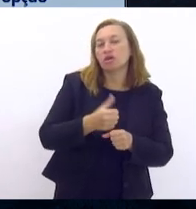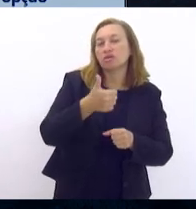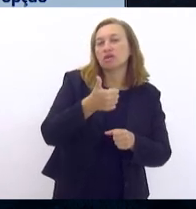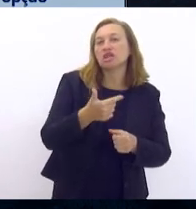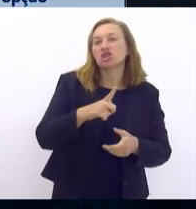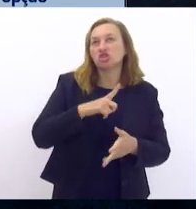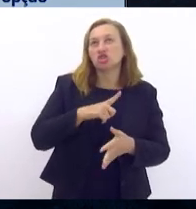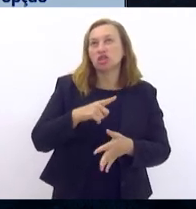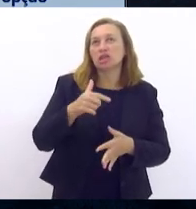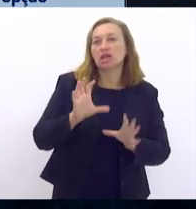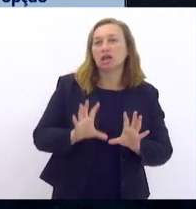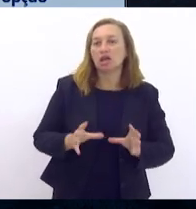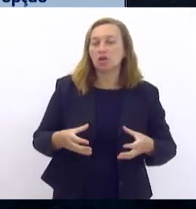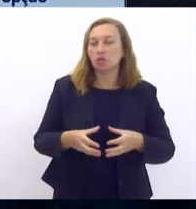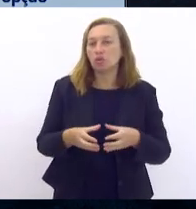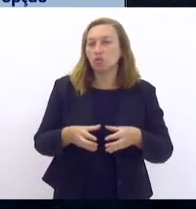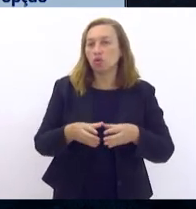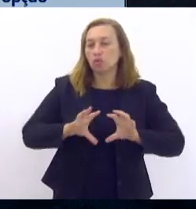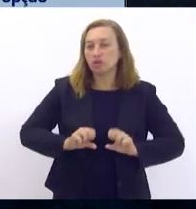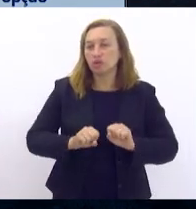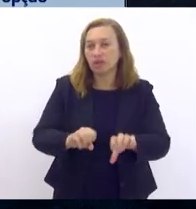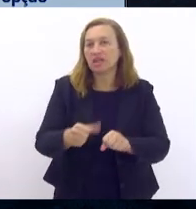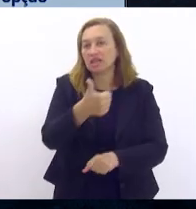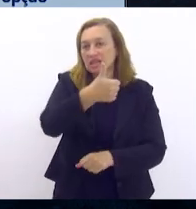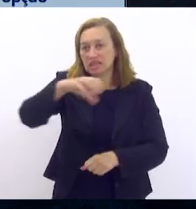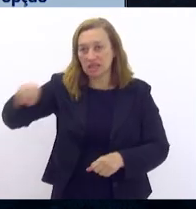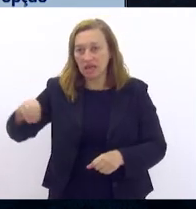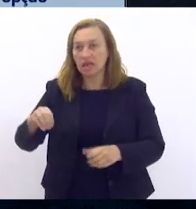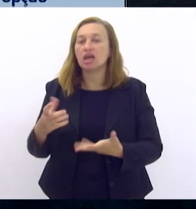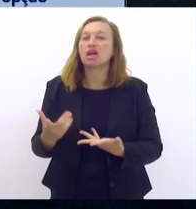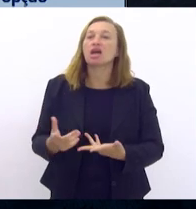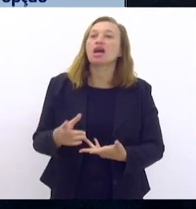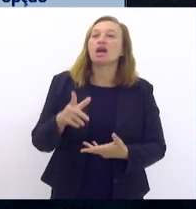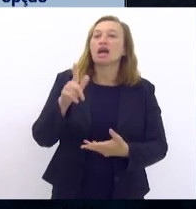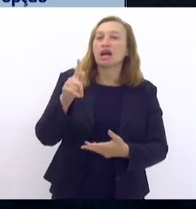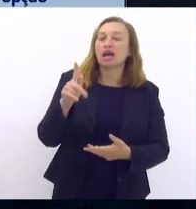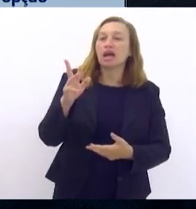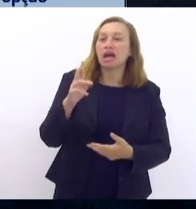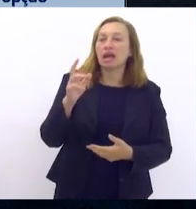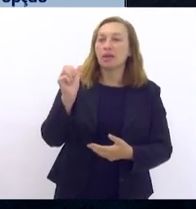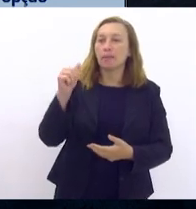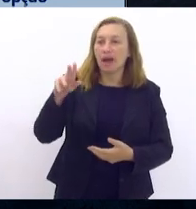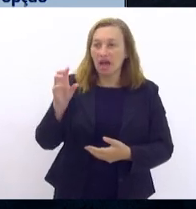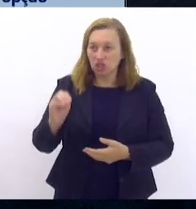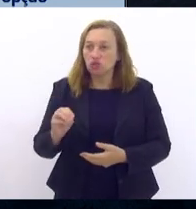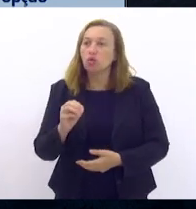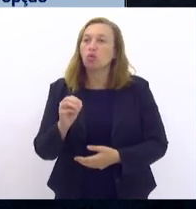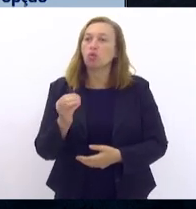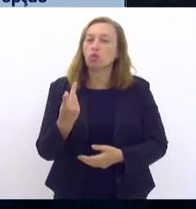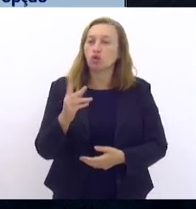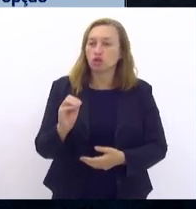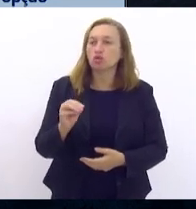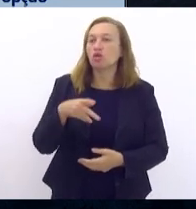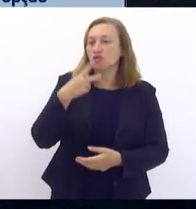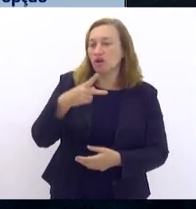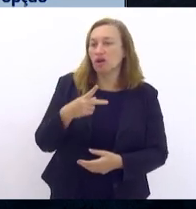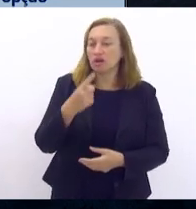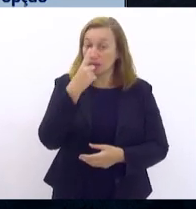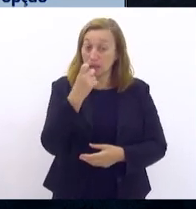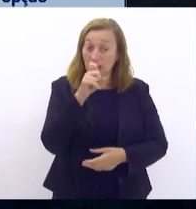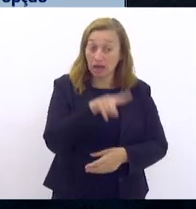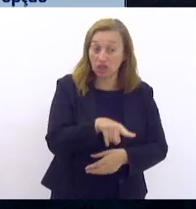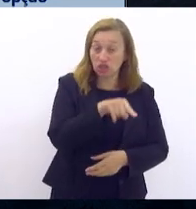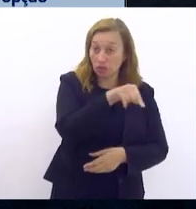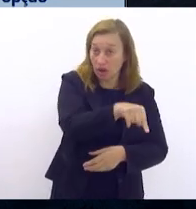né Jardim Gramacho elas voltaram a funcionar eu falo Jardim gramática porque ele é do Lixão de Gramacho então